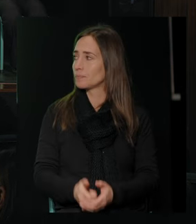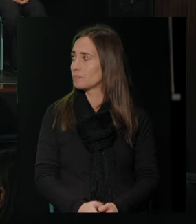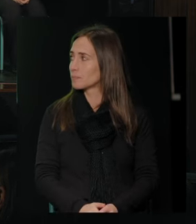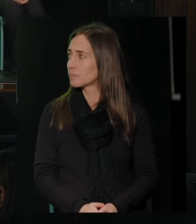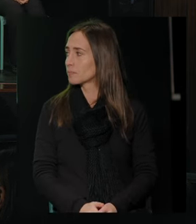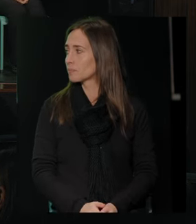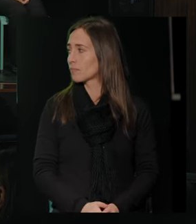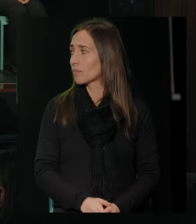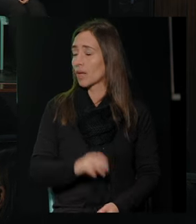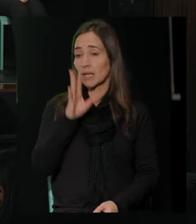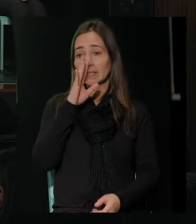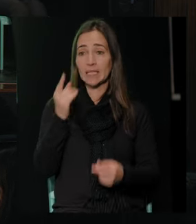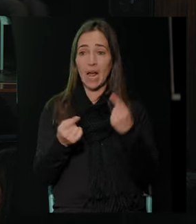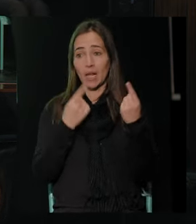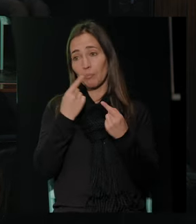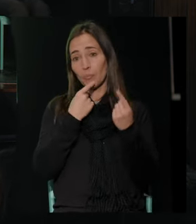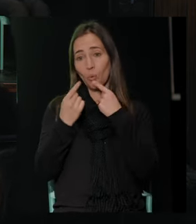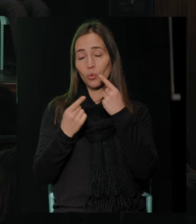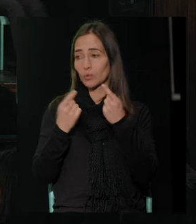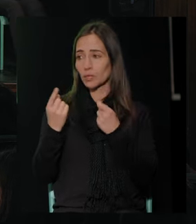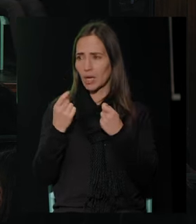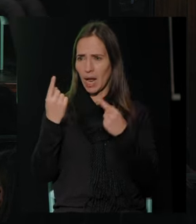Então, se alguém tiver perguntas...